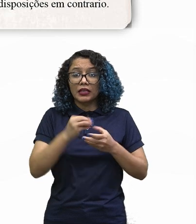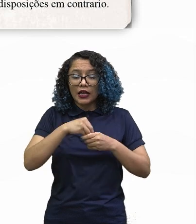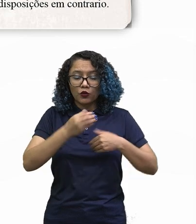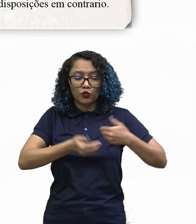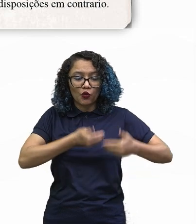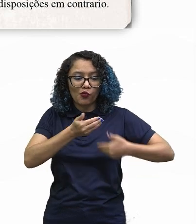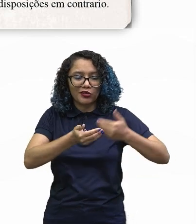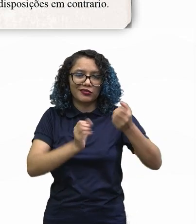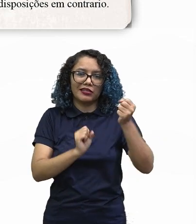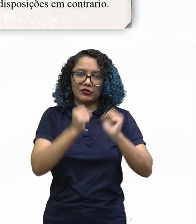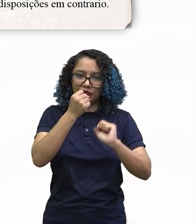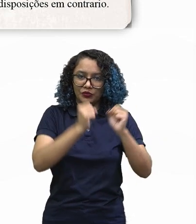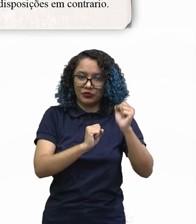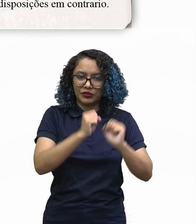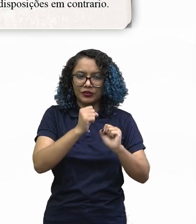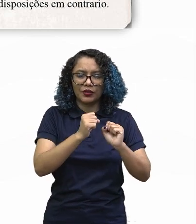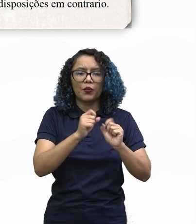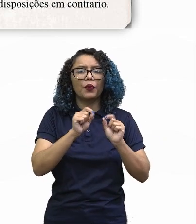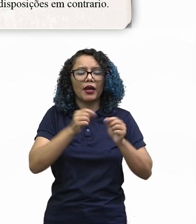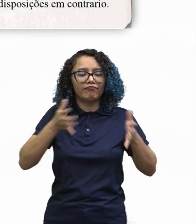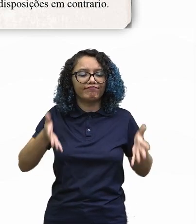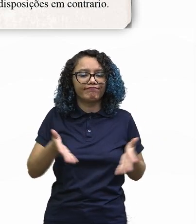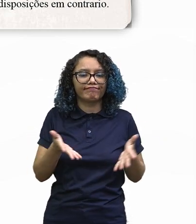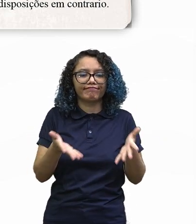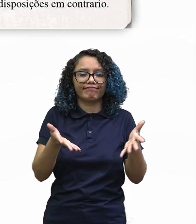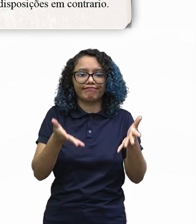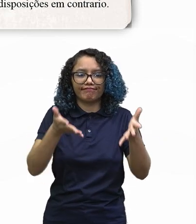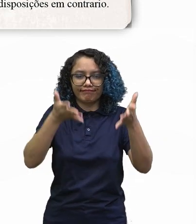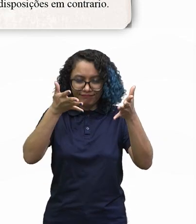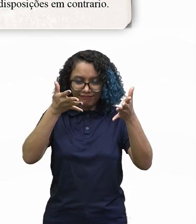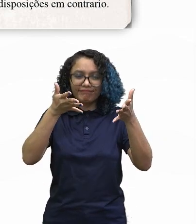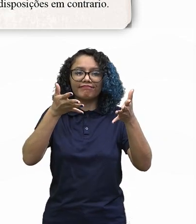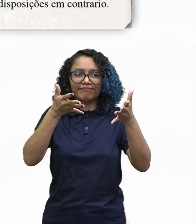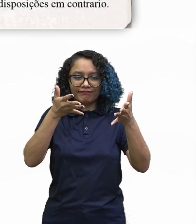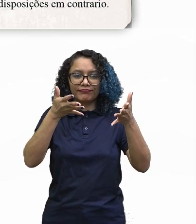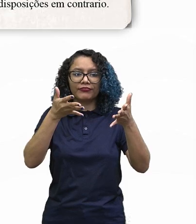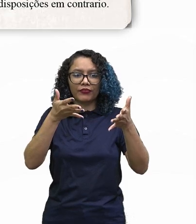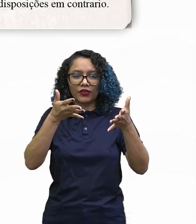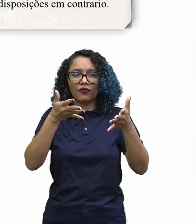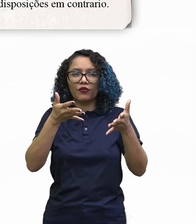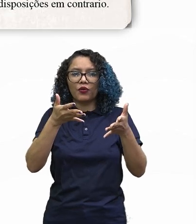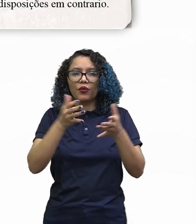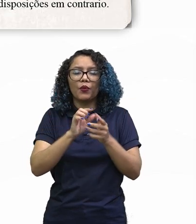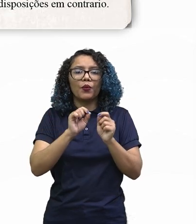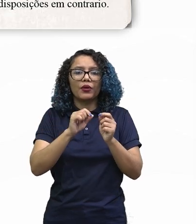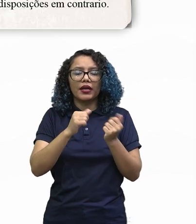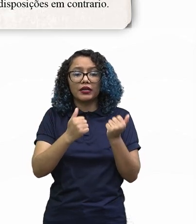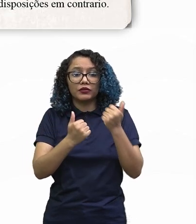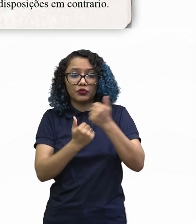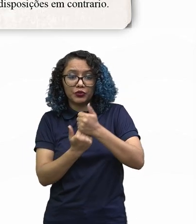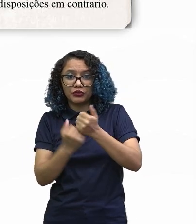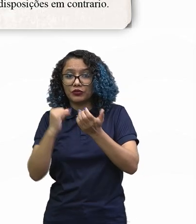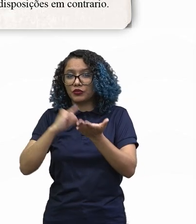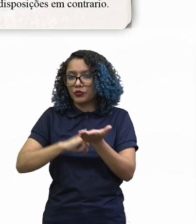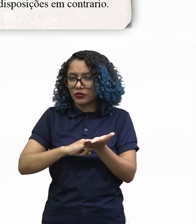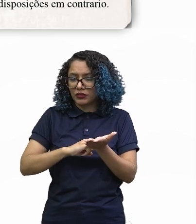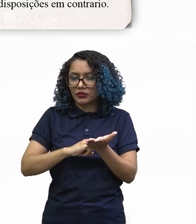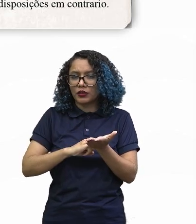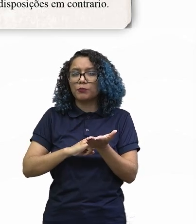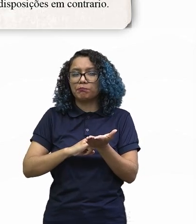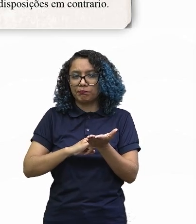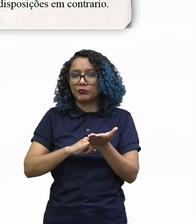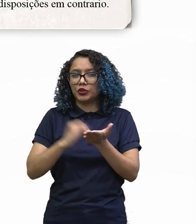industrialização brasileira, que impulsionou algo, né, chamado de substituições de importações,